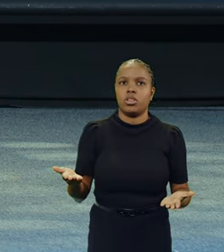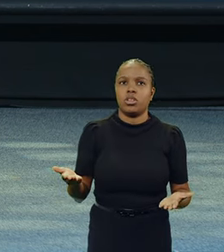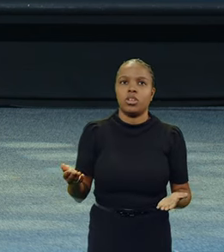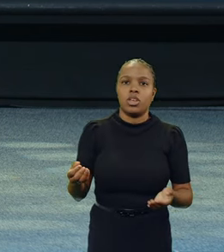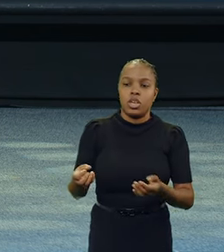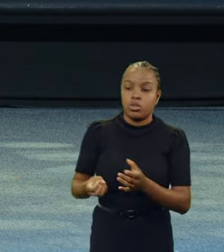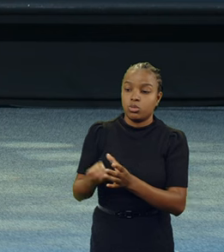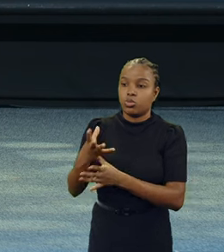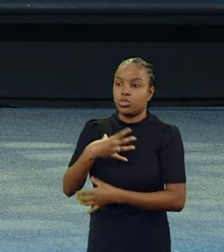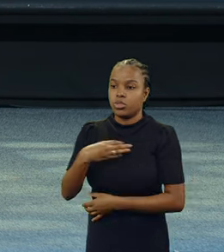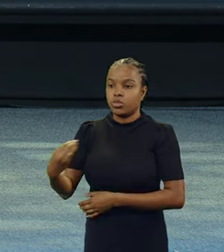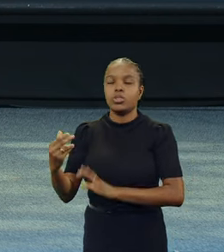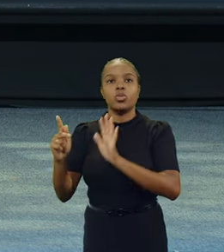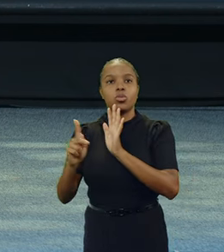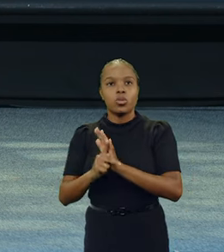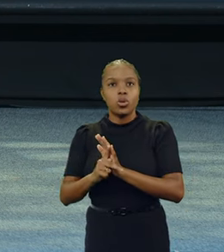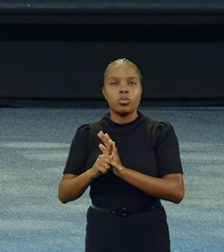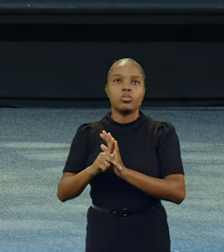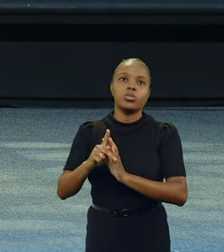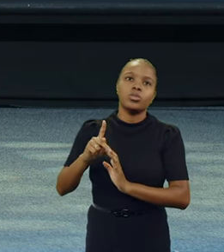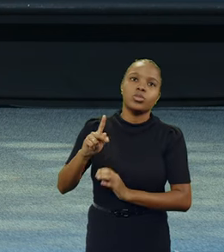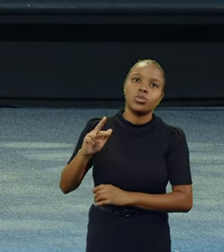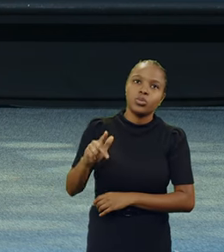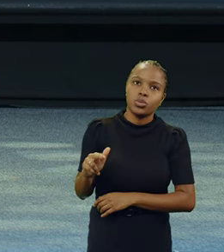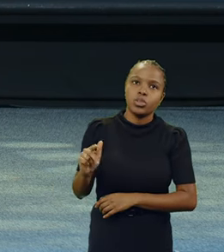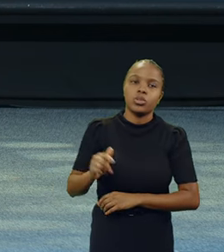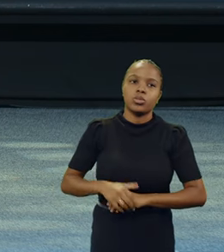para seu irmão.